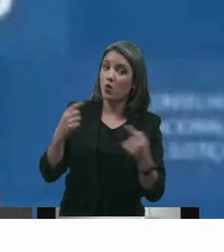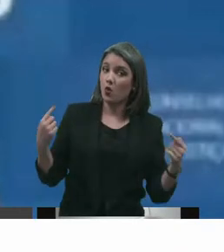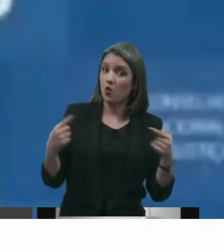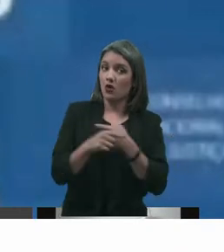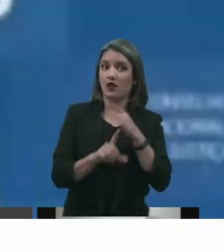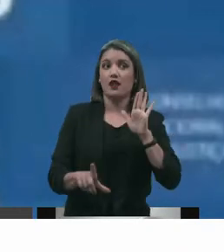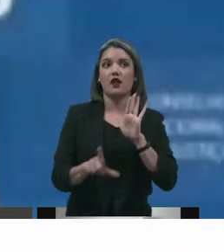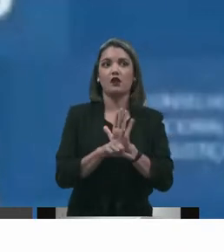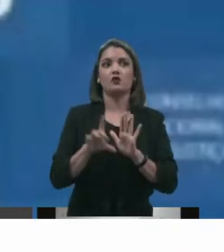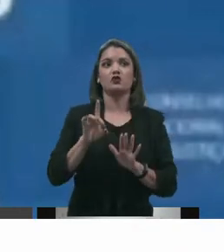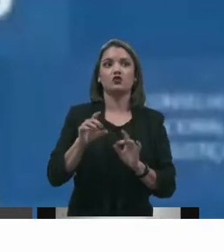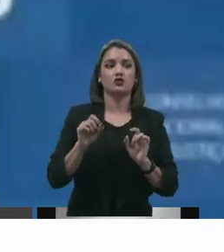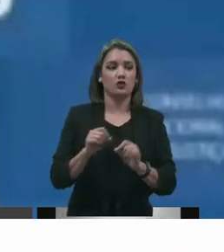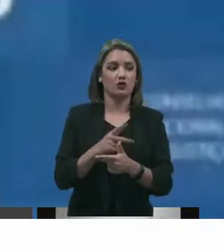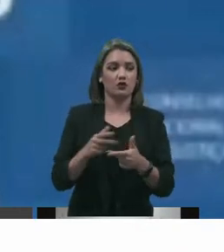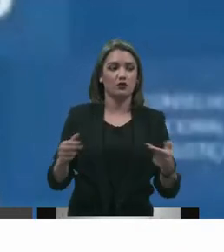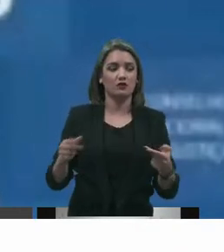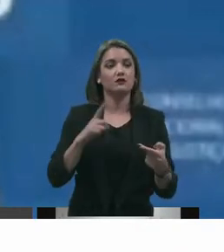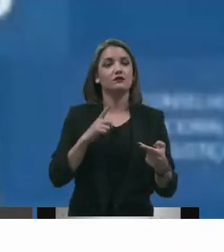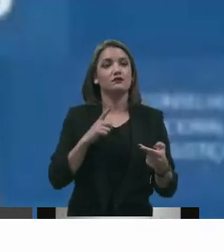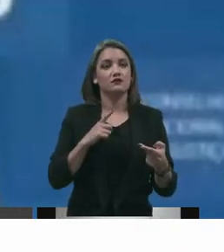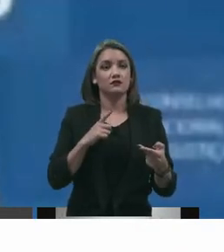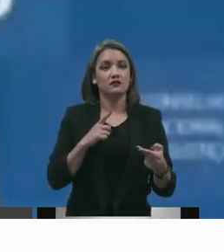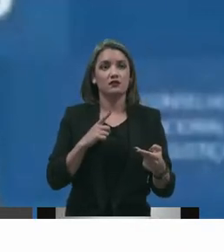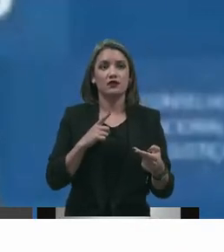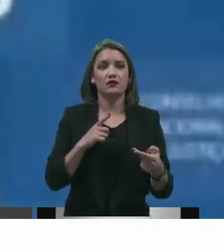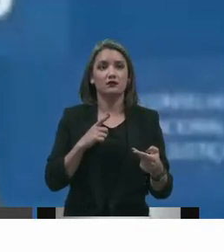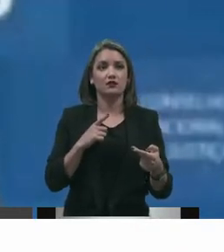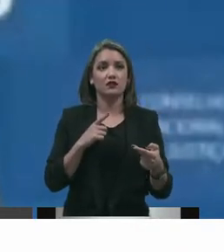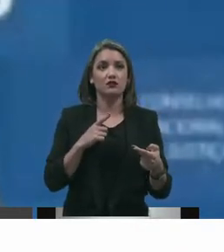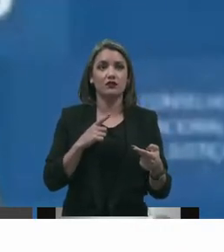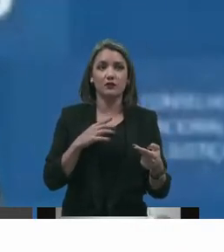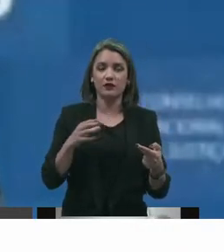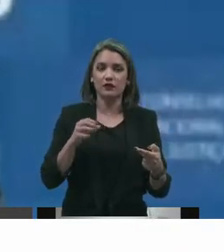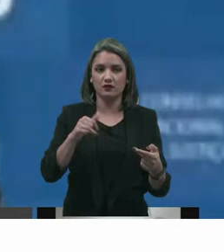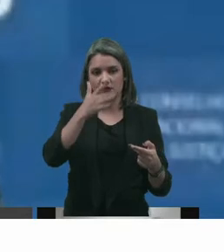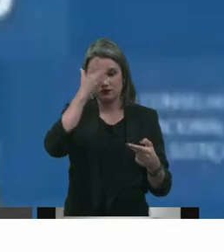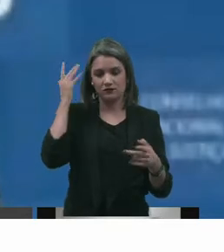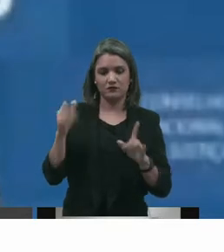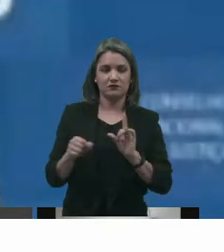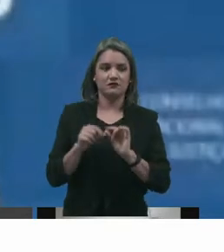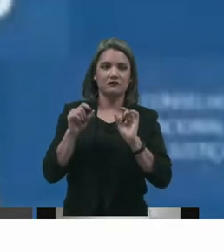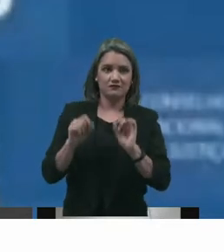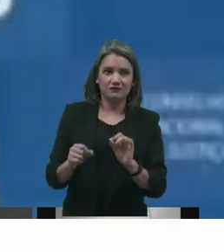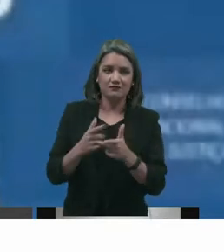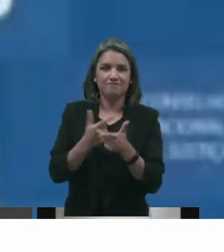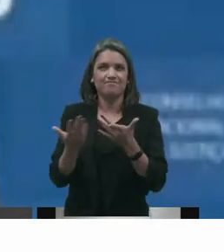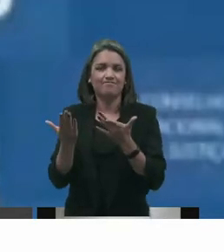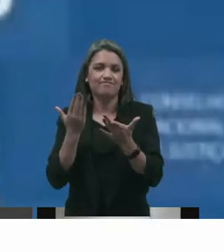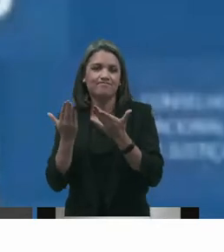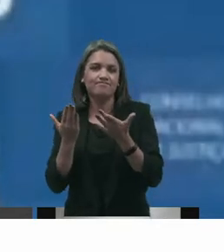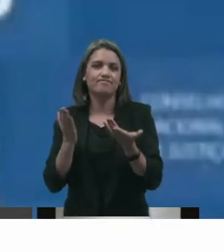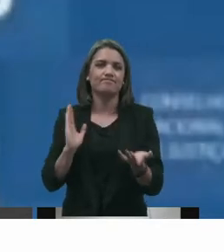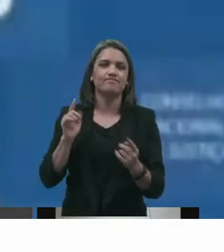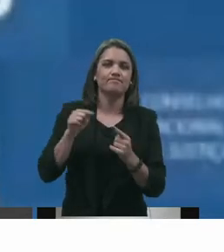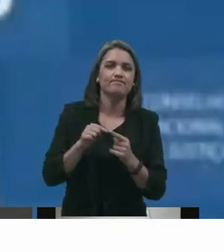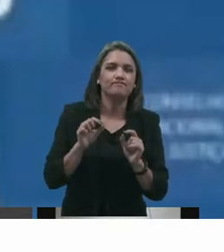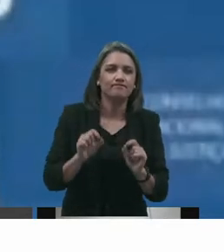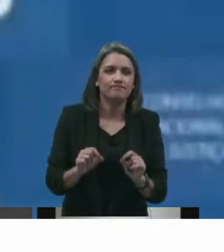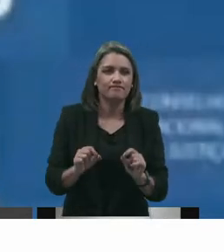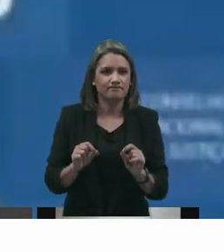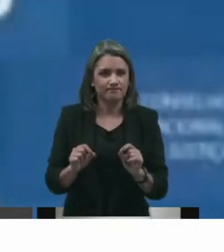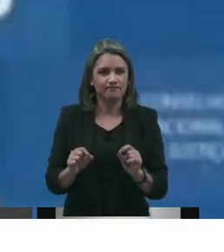somente se tipifica como crime quando e se o agente atuar com manifesto induvidoso propósito